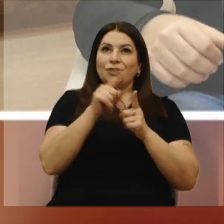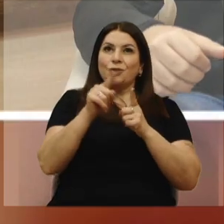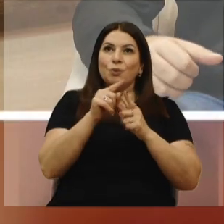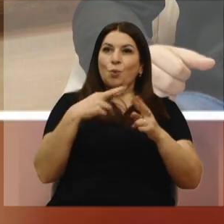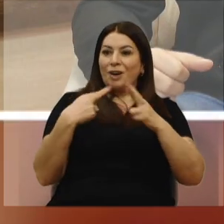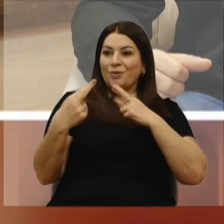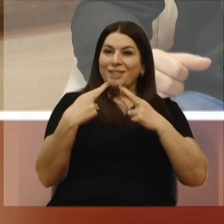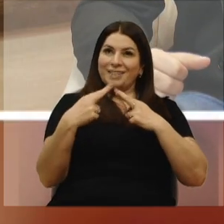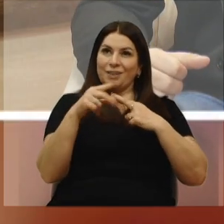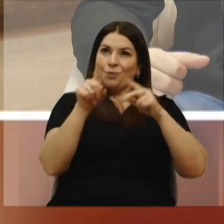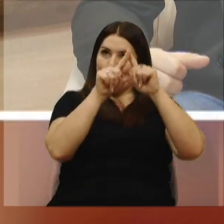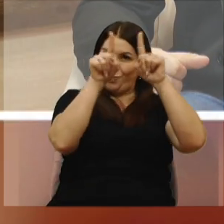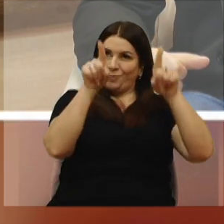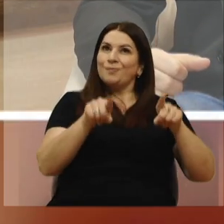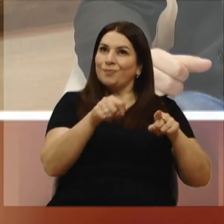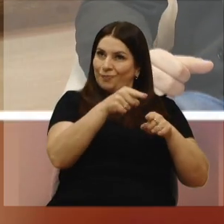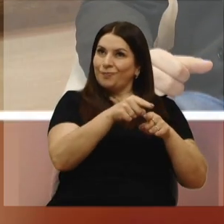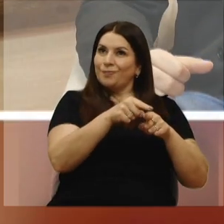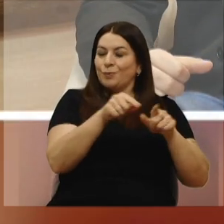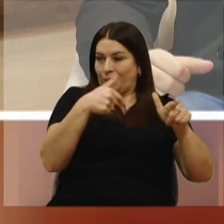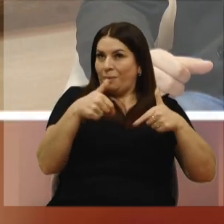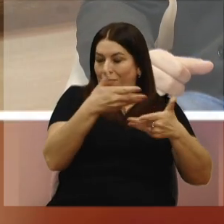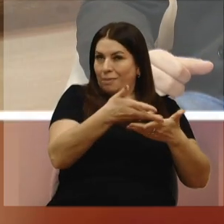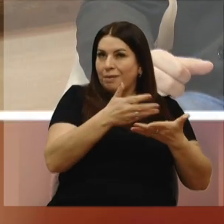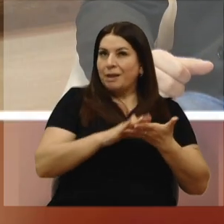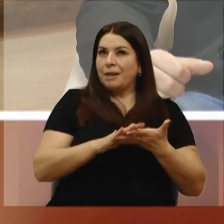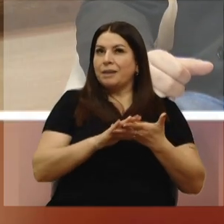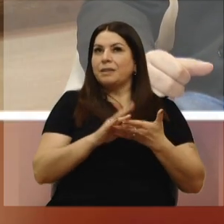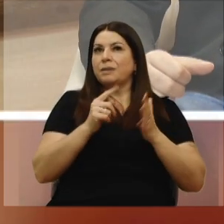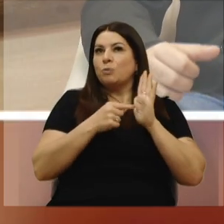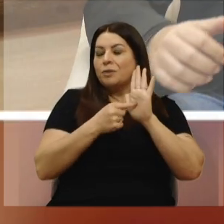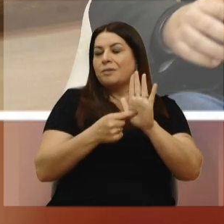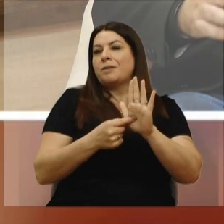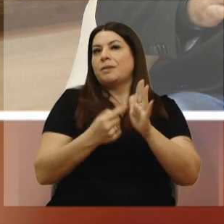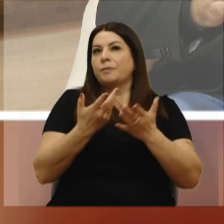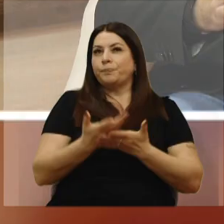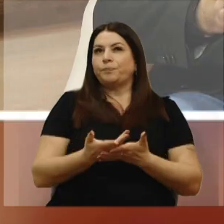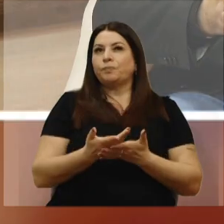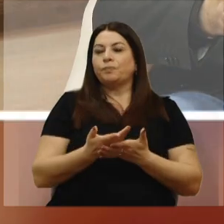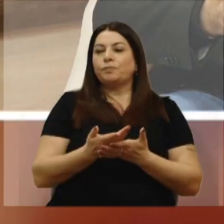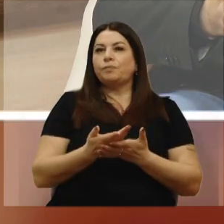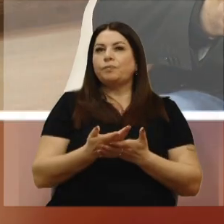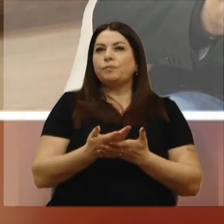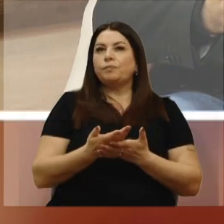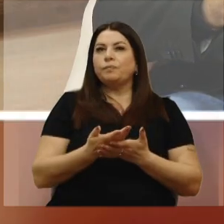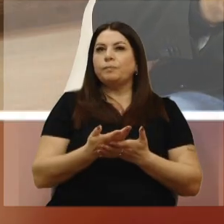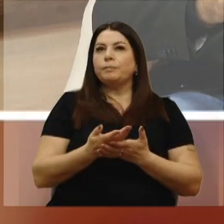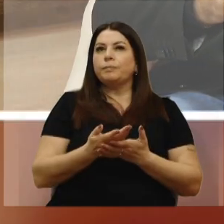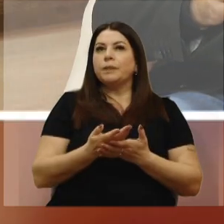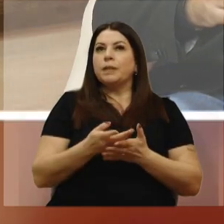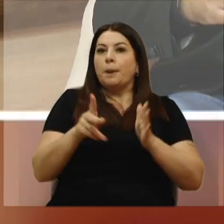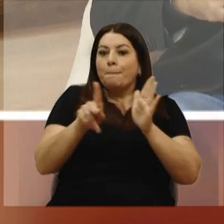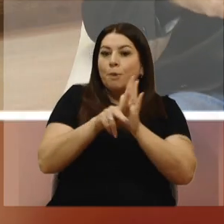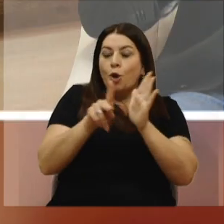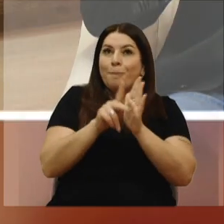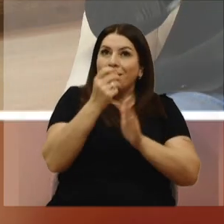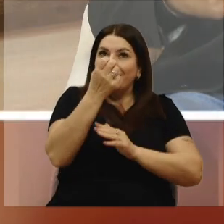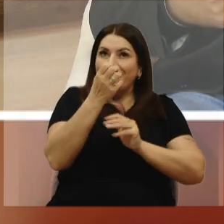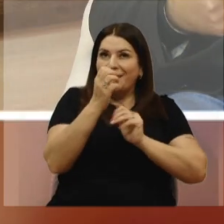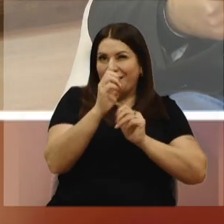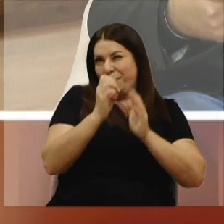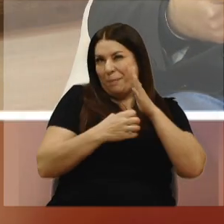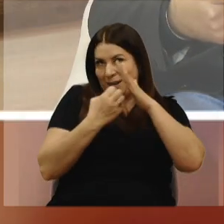da relação com o trabalhador, que também é pontuado no seguinte sentido: da